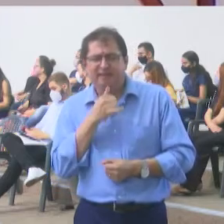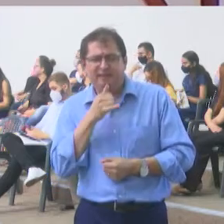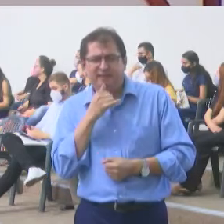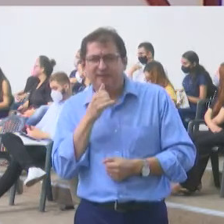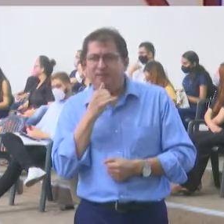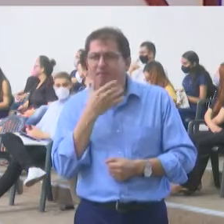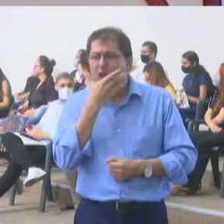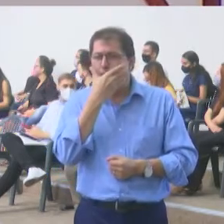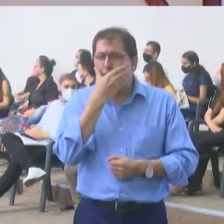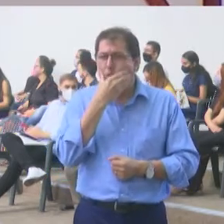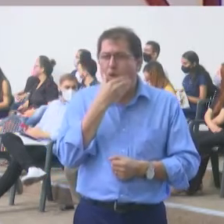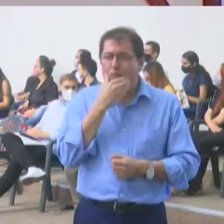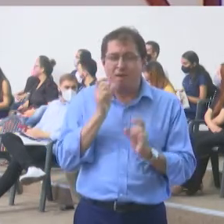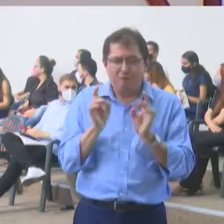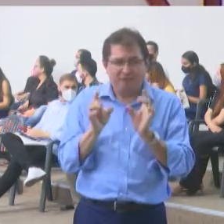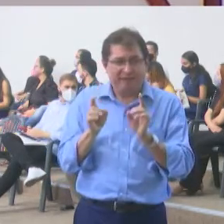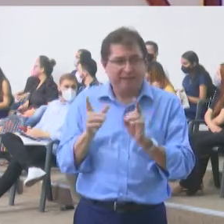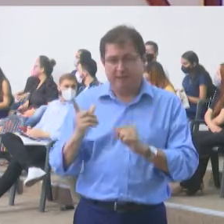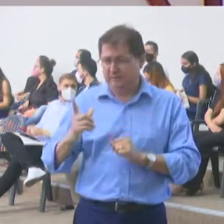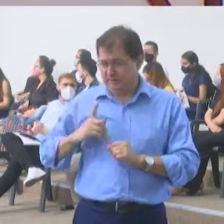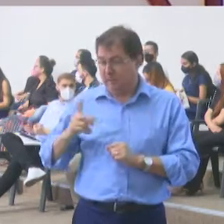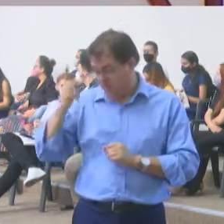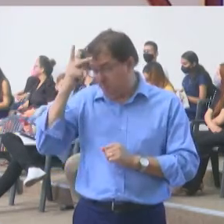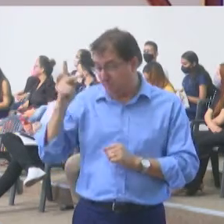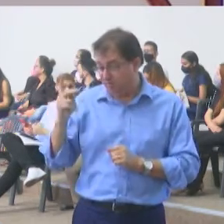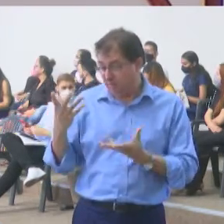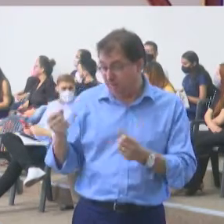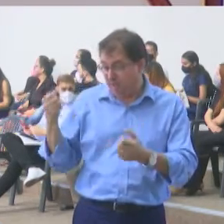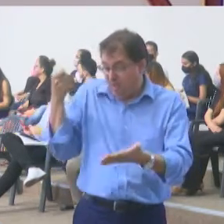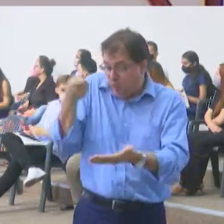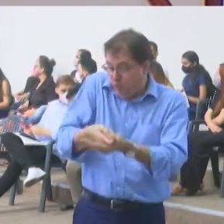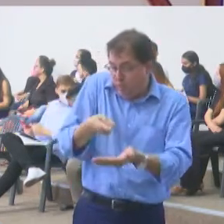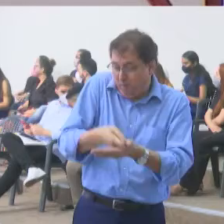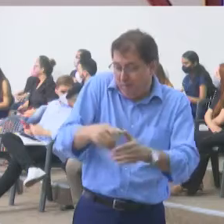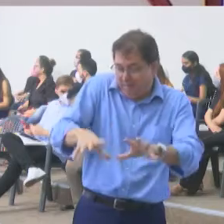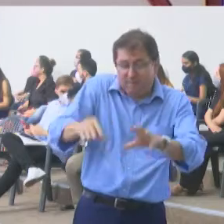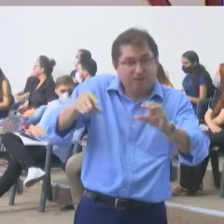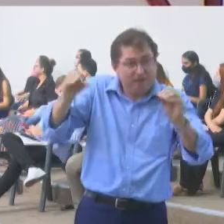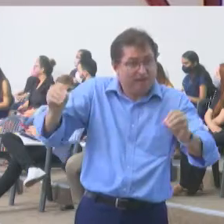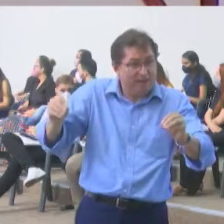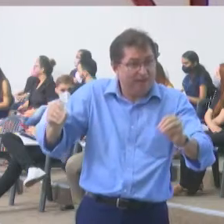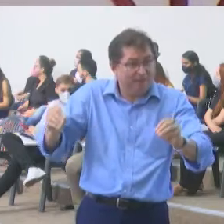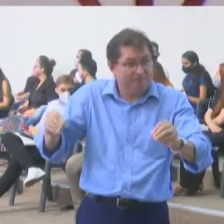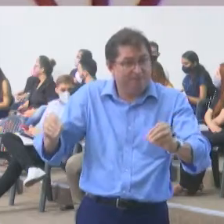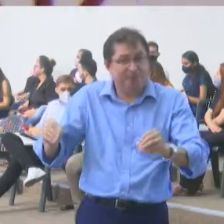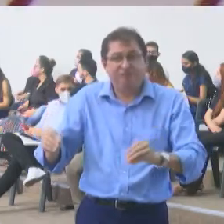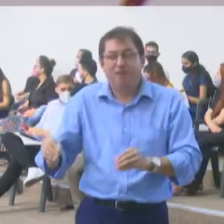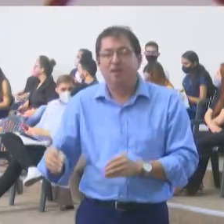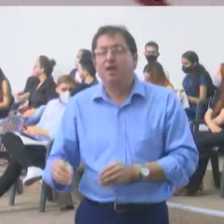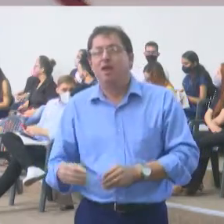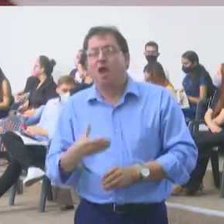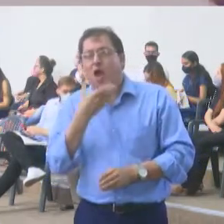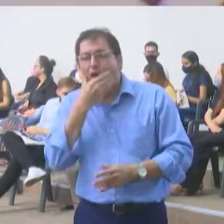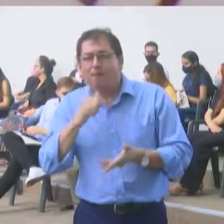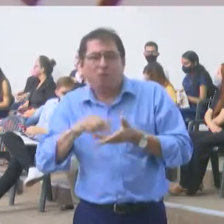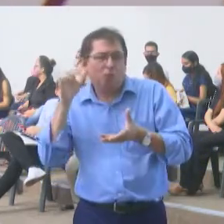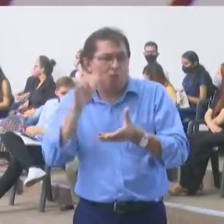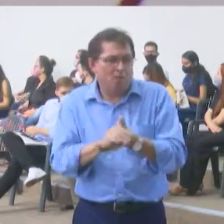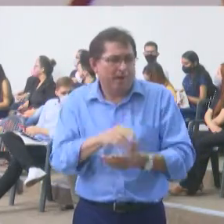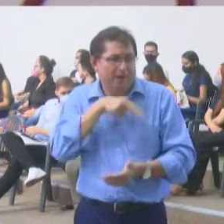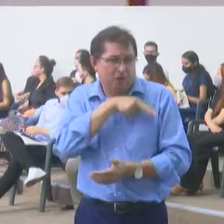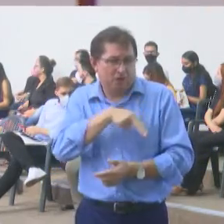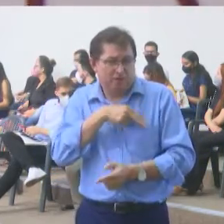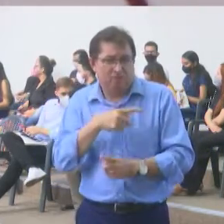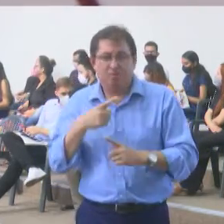comprar a terra, aumentar sua fazenda, se tornar dono de alguma coisa nessa época da lei do Levirato? Era quase impossível.